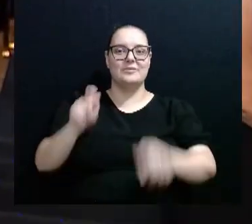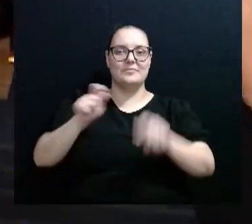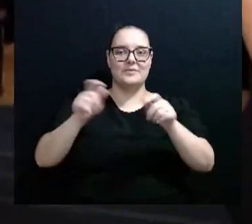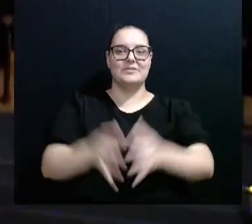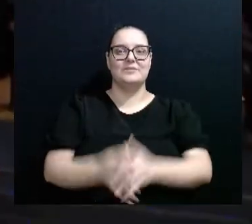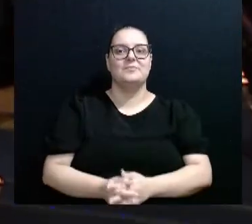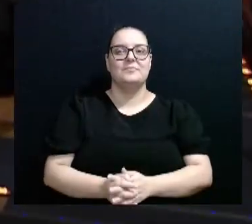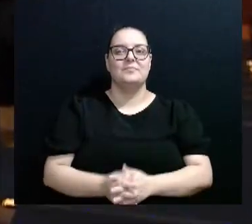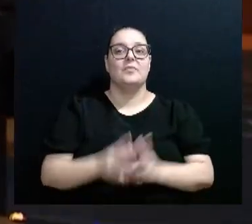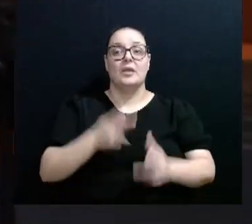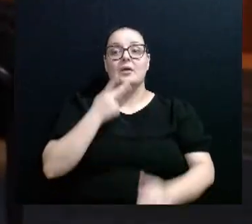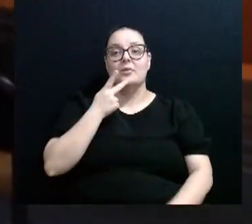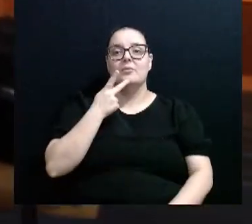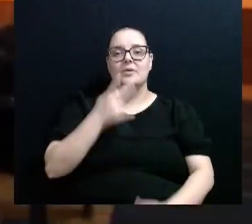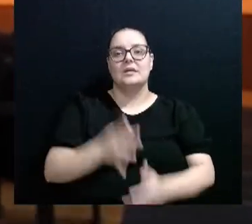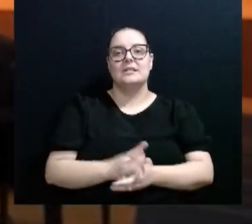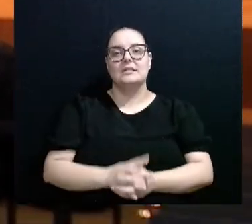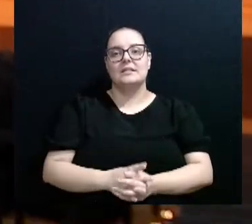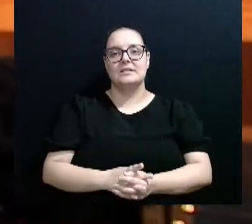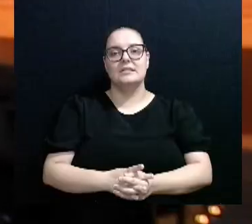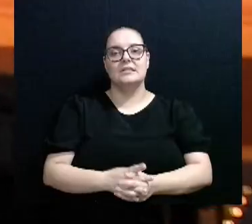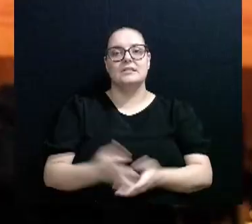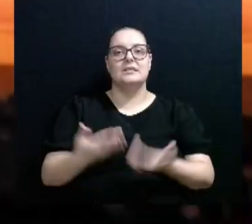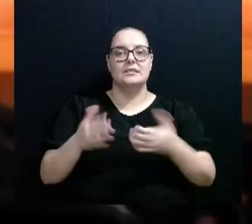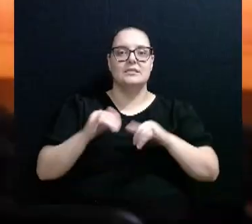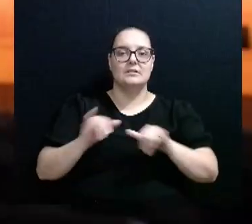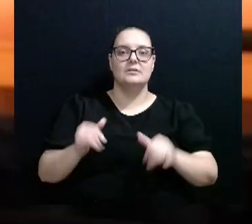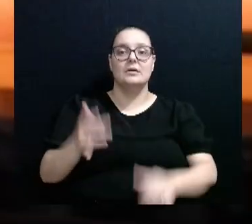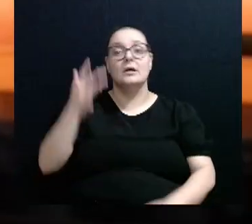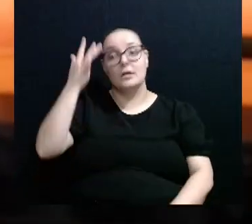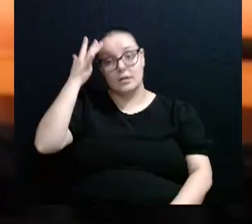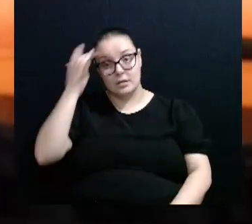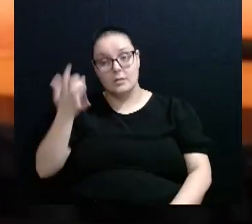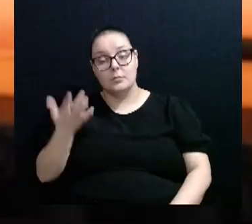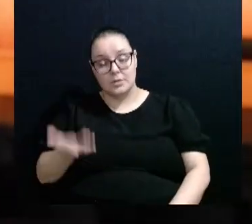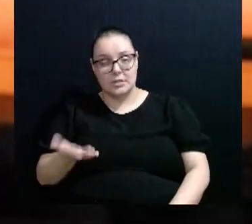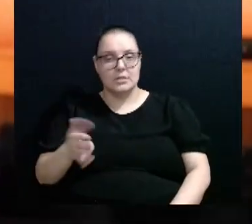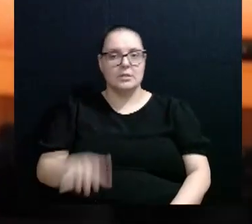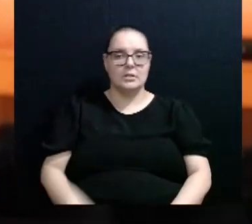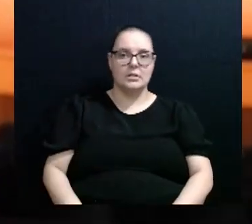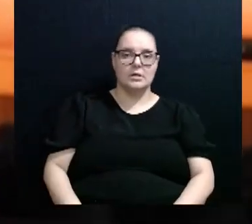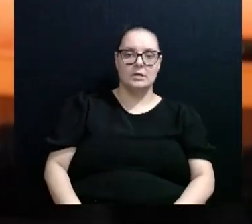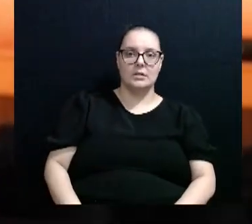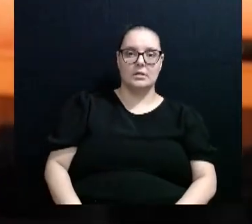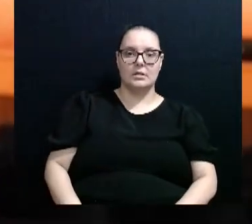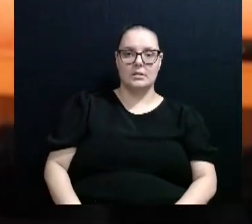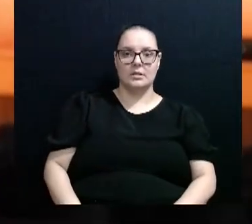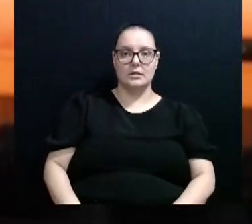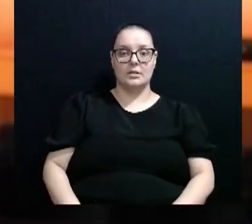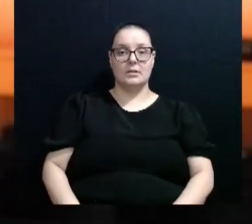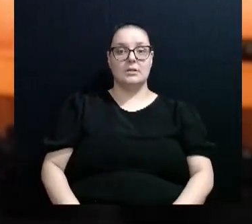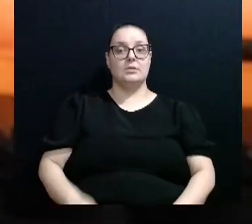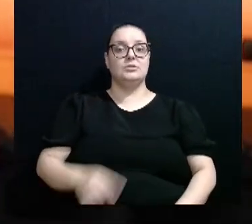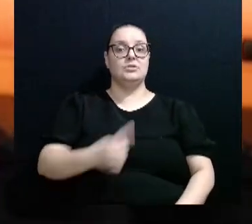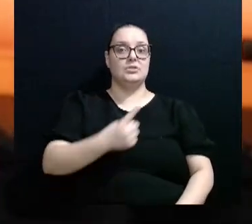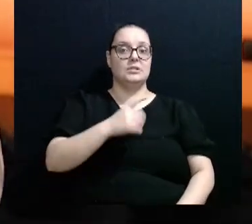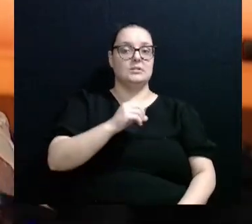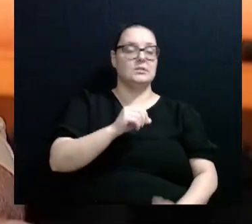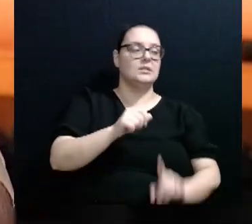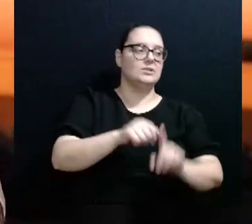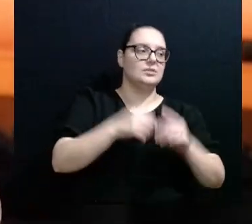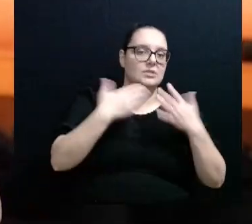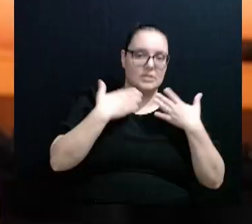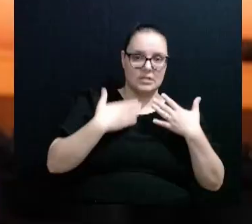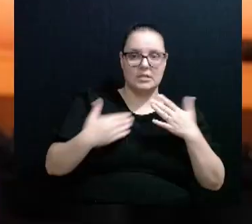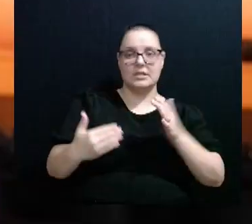A abertura da campanha é amanhã, né, da iniciativa é amanhã, dia 10 de janeiro, e vai até o dia 7 de fevereiro. E a peça,